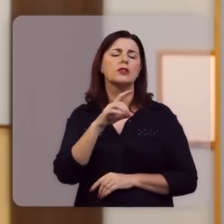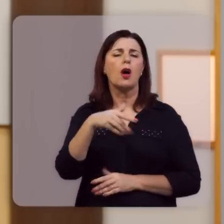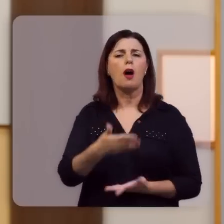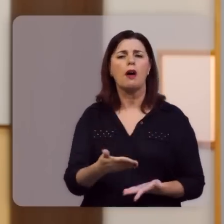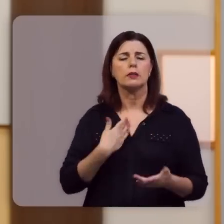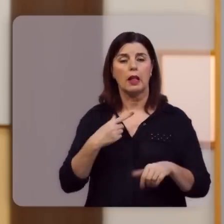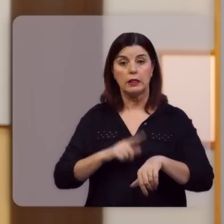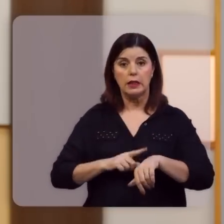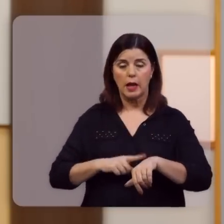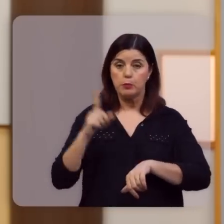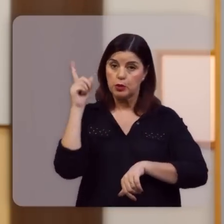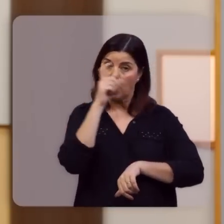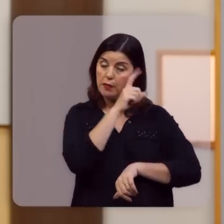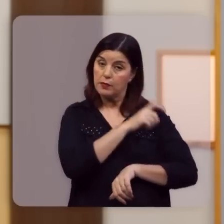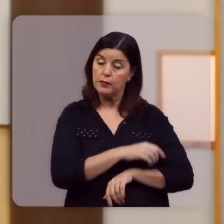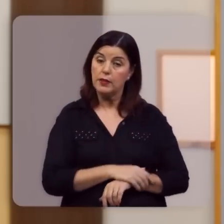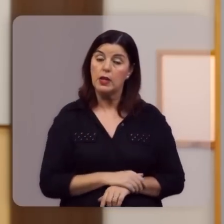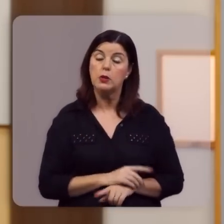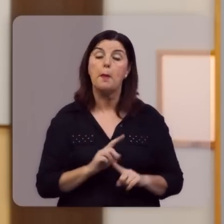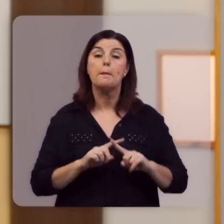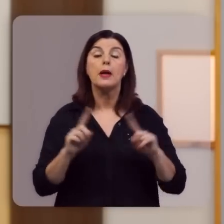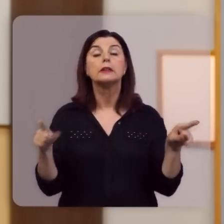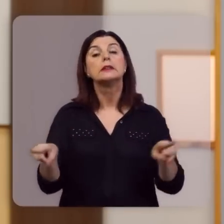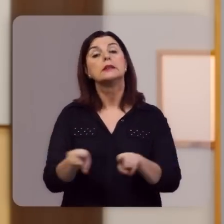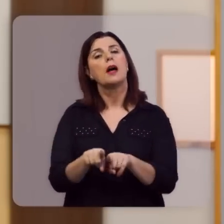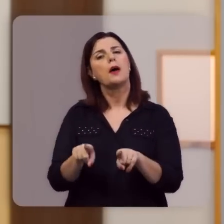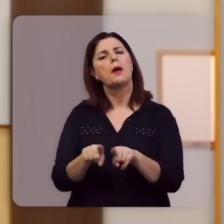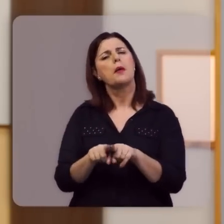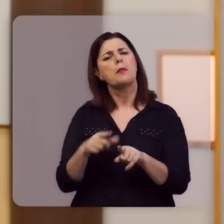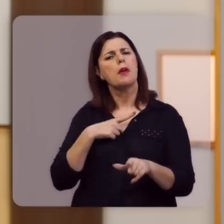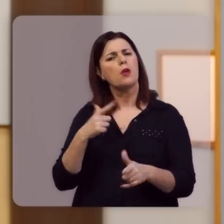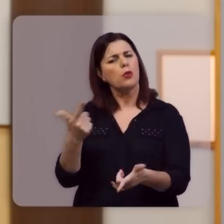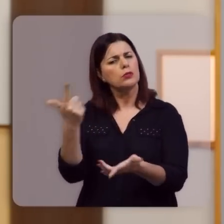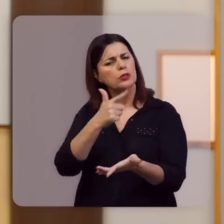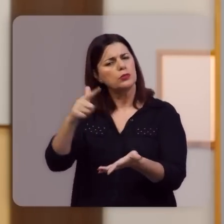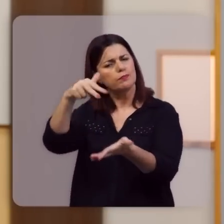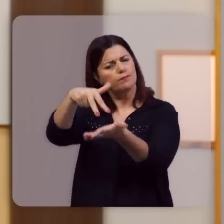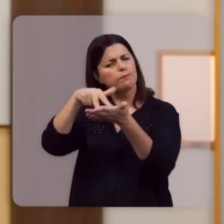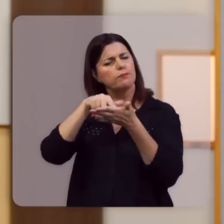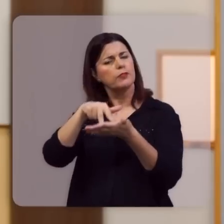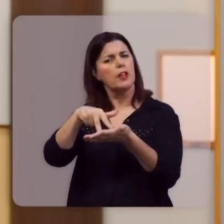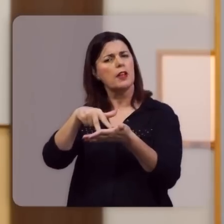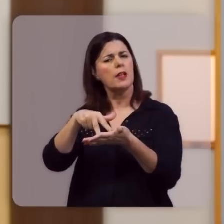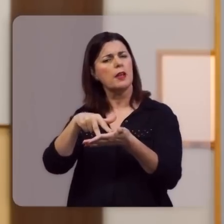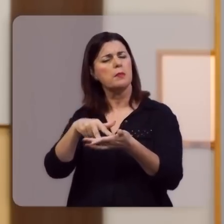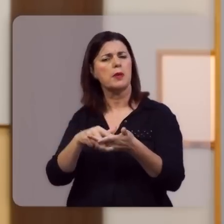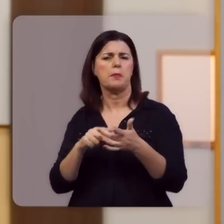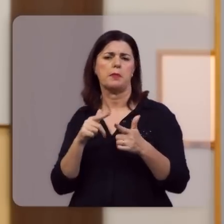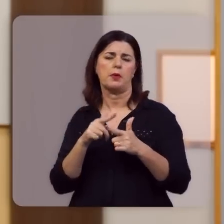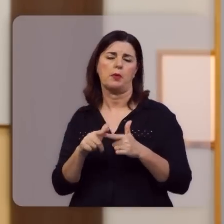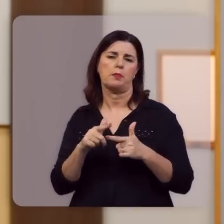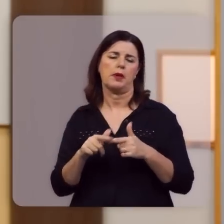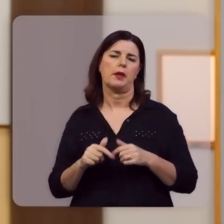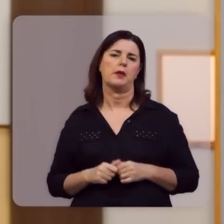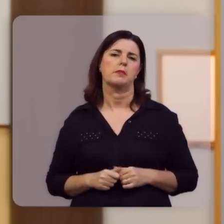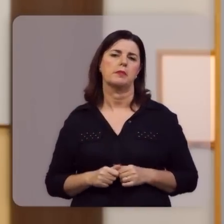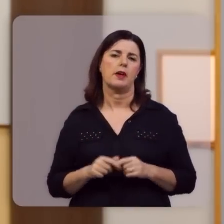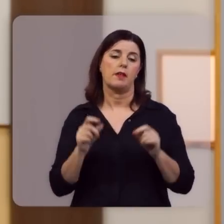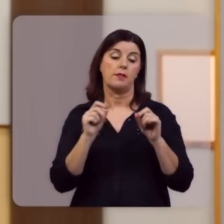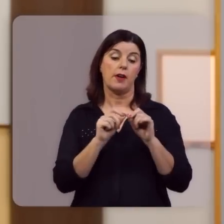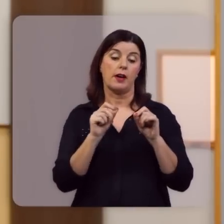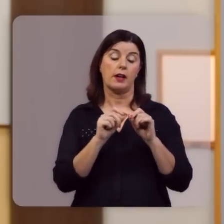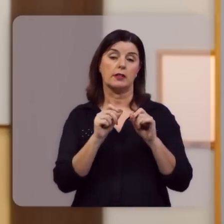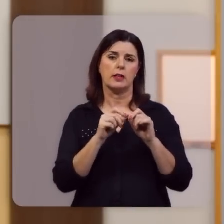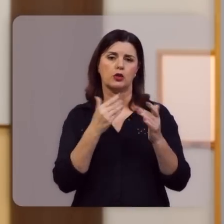esta tempestade, mas resistem a esta tempestade,